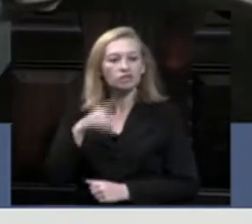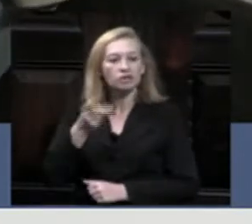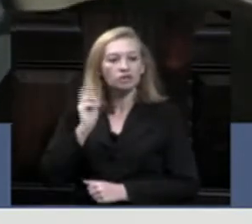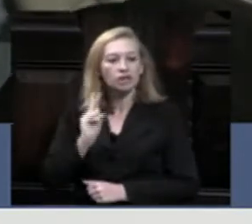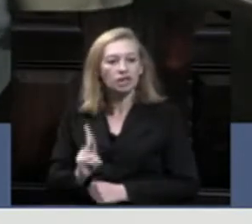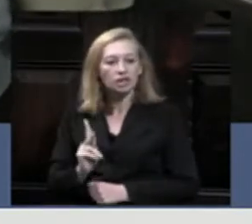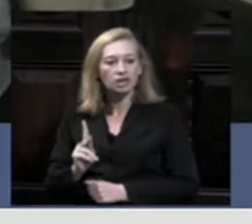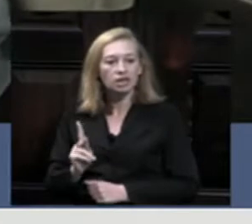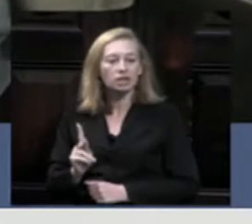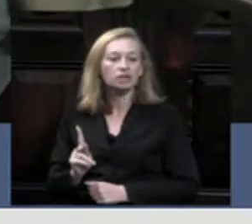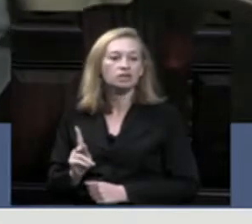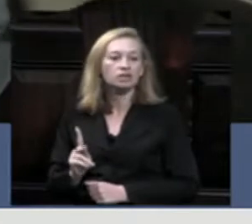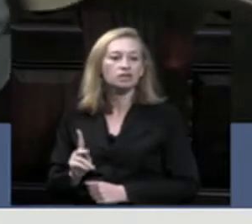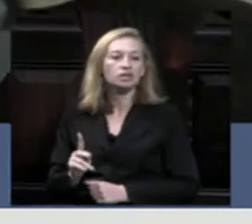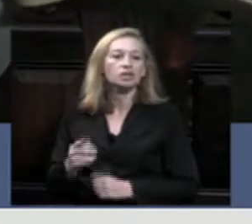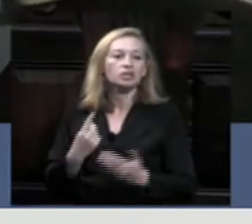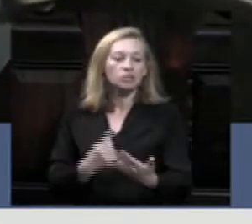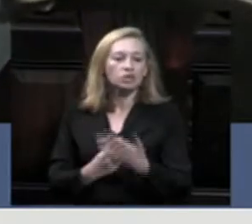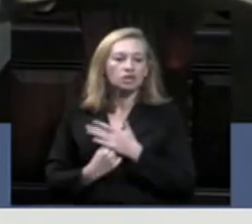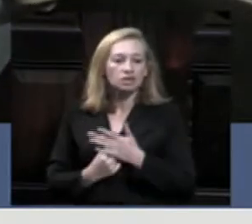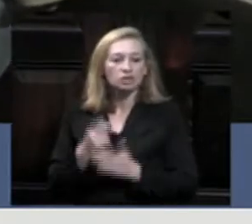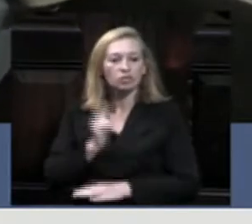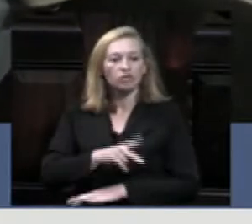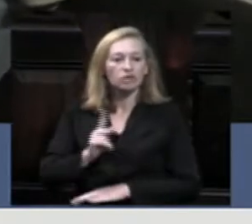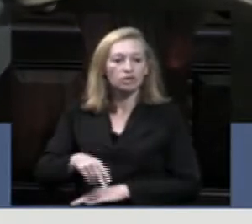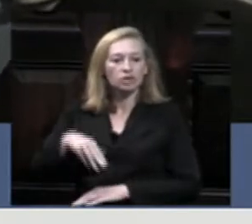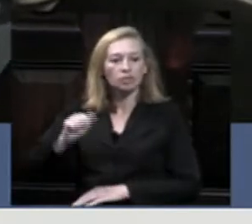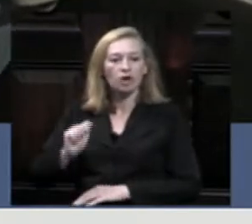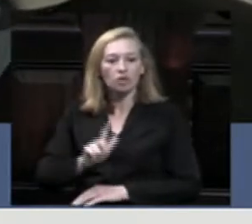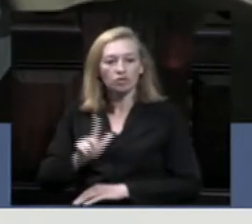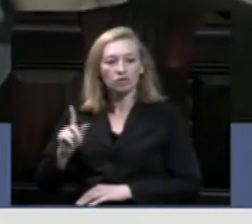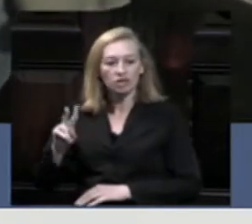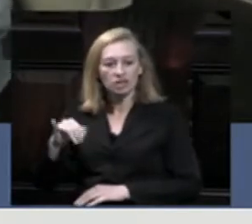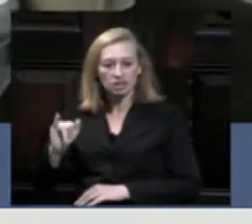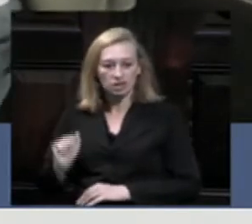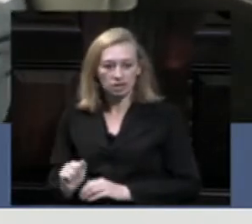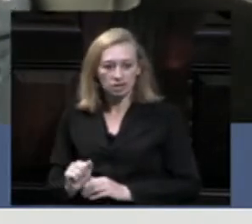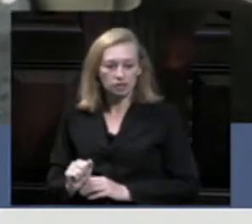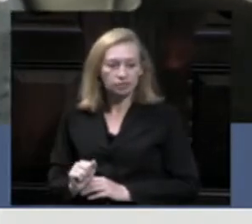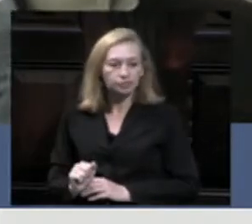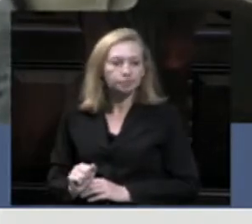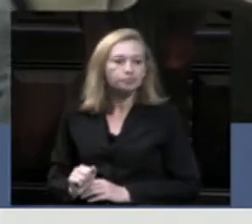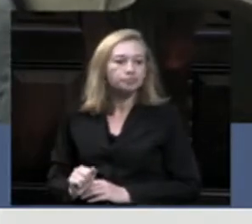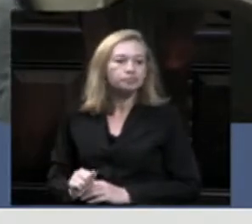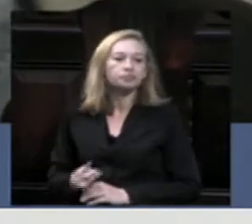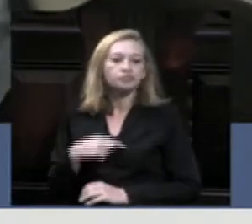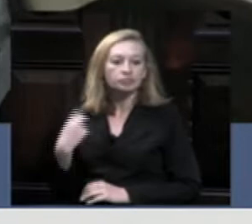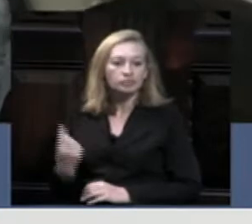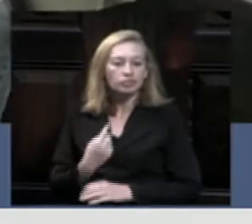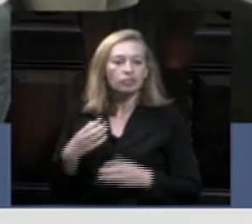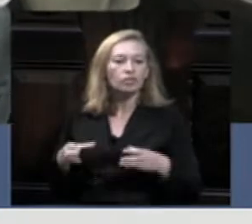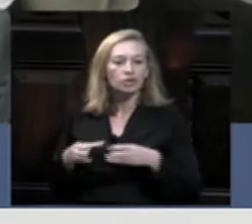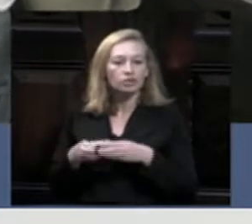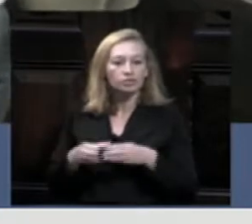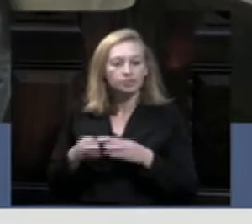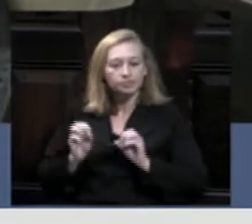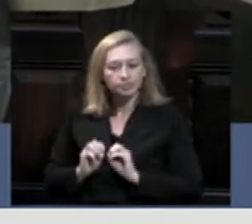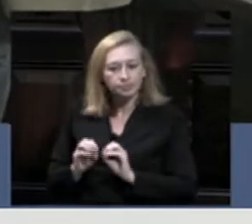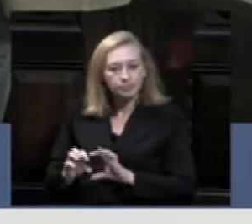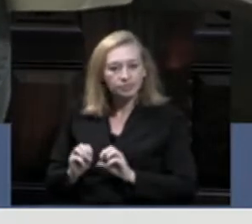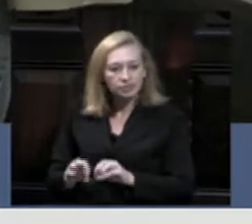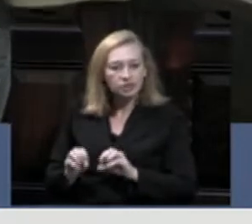defesa da professora Malvina, presidente do Conselho Estadual de Educação. Nós, da Comissão de Educação,